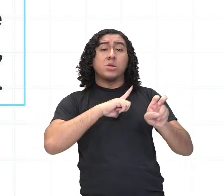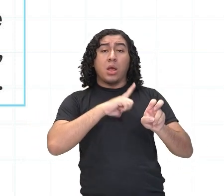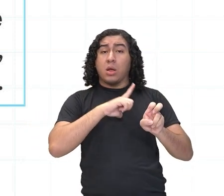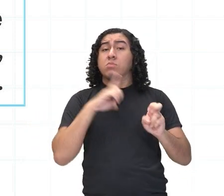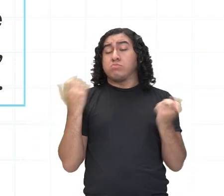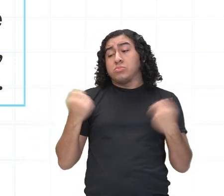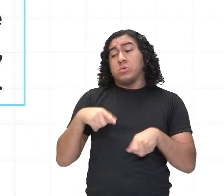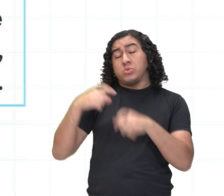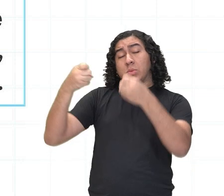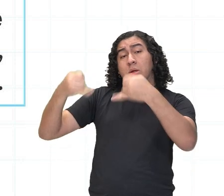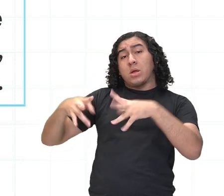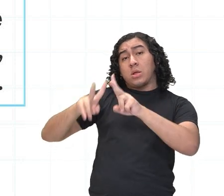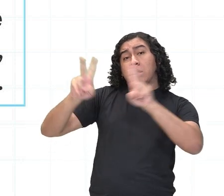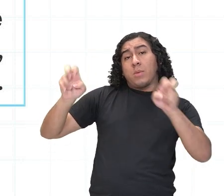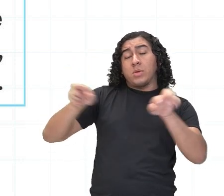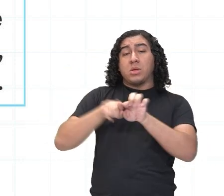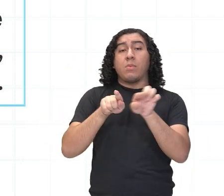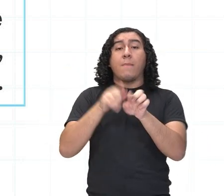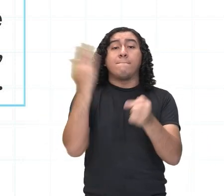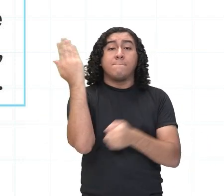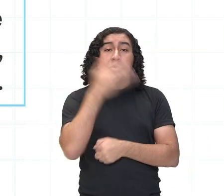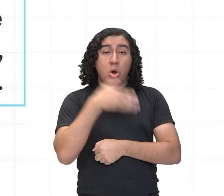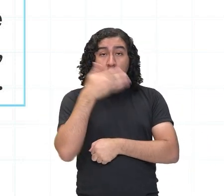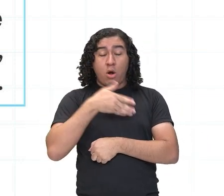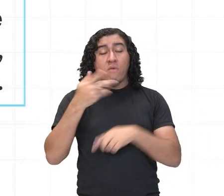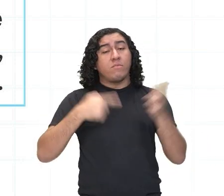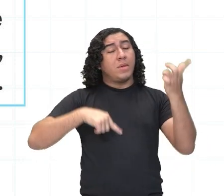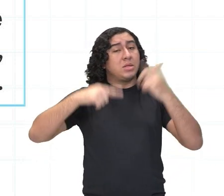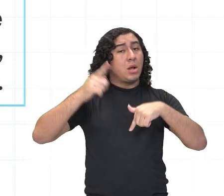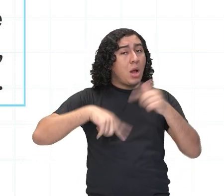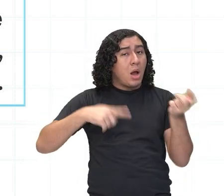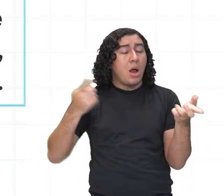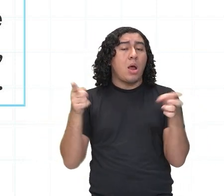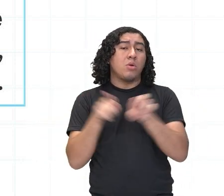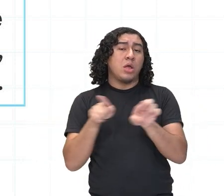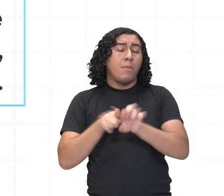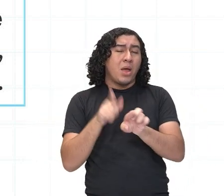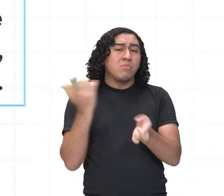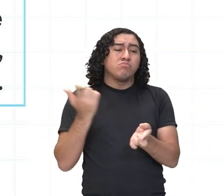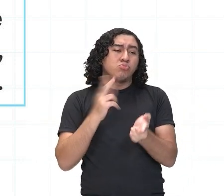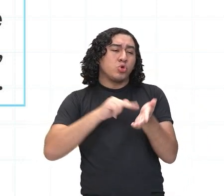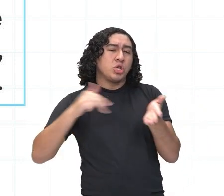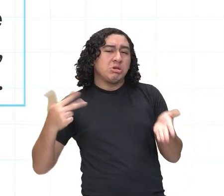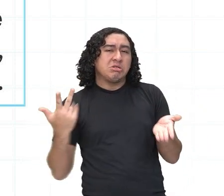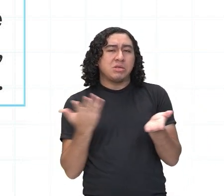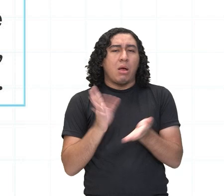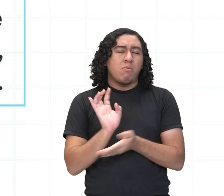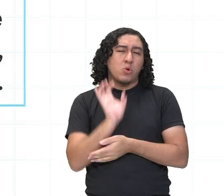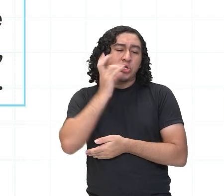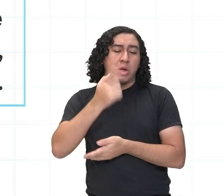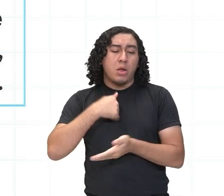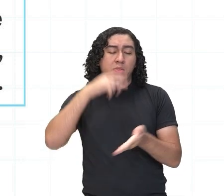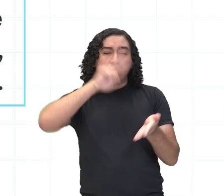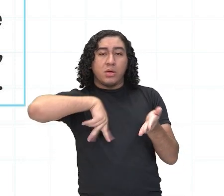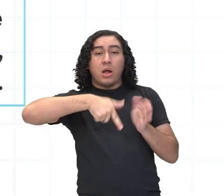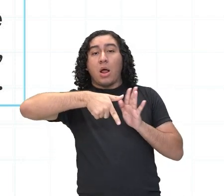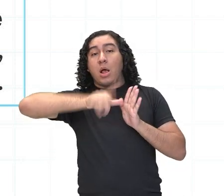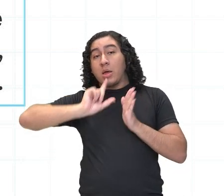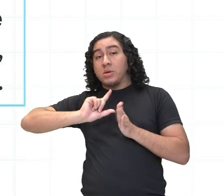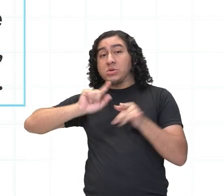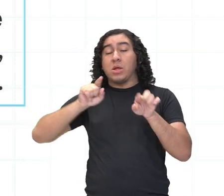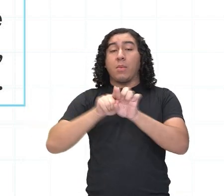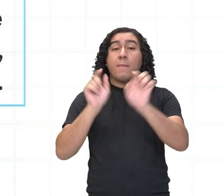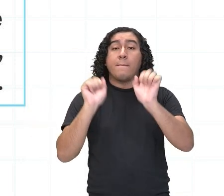assunto. Eu posso buscar provas, materiais, notícias, fatos sobre os quais eu li. Eu posso